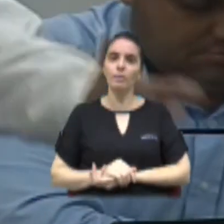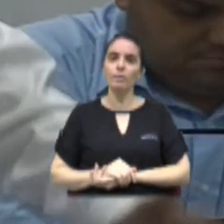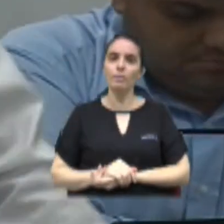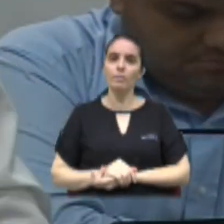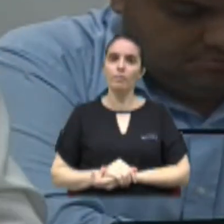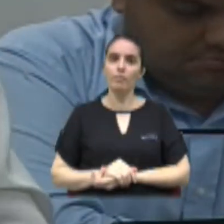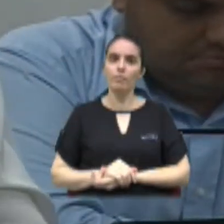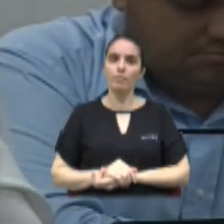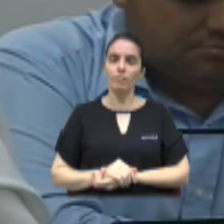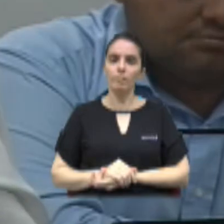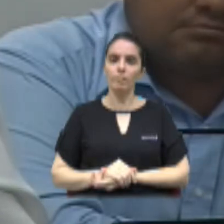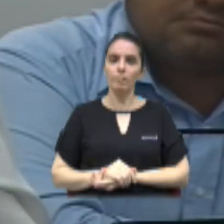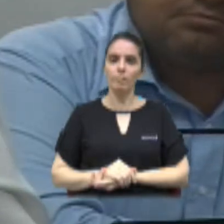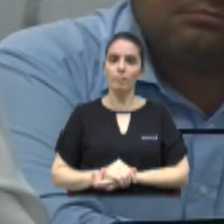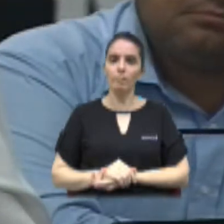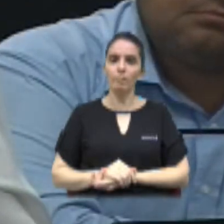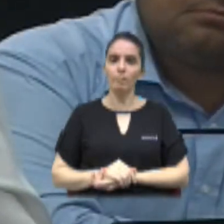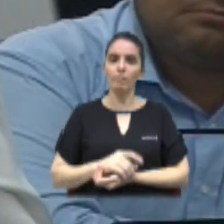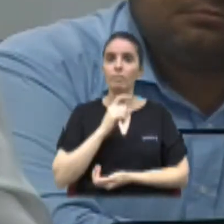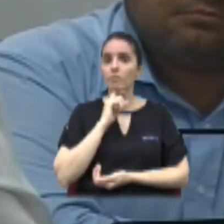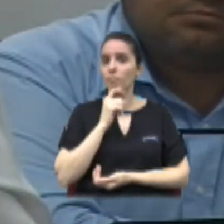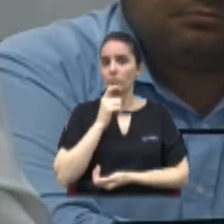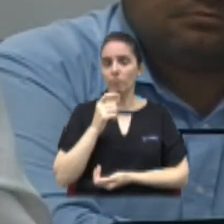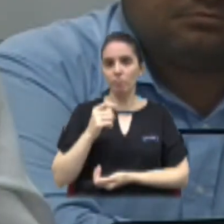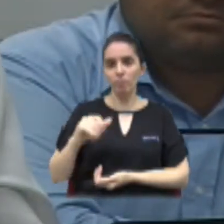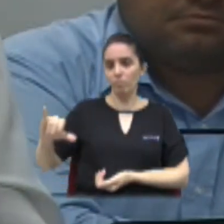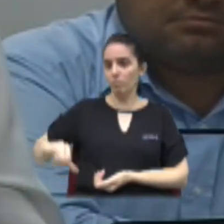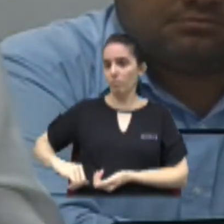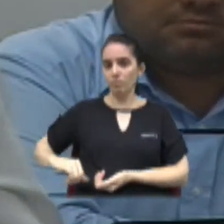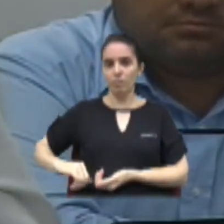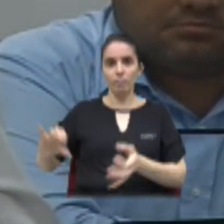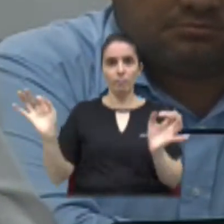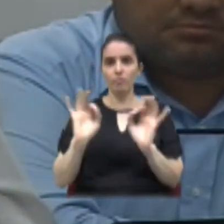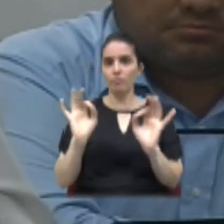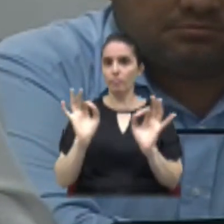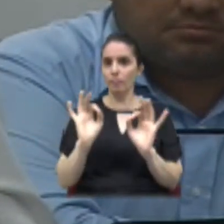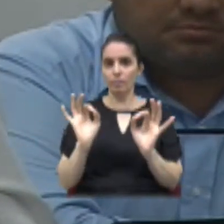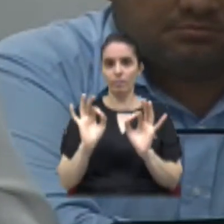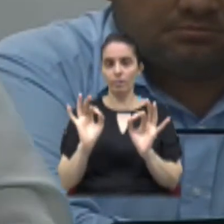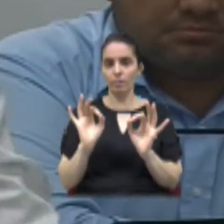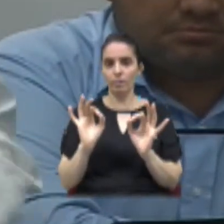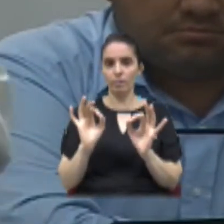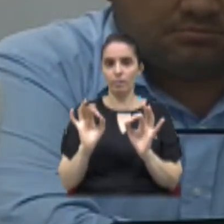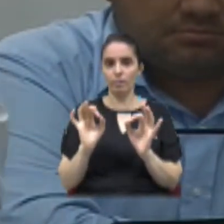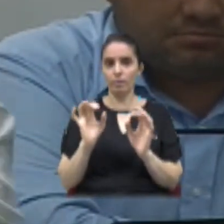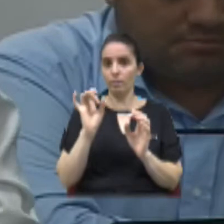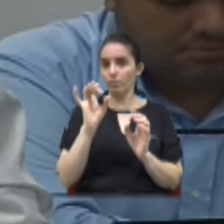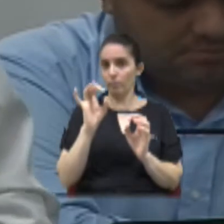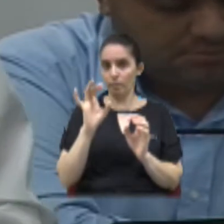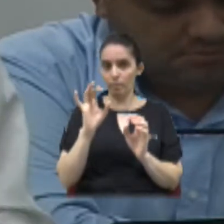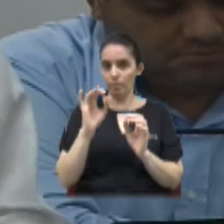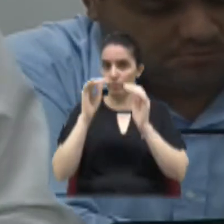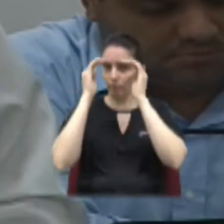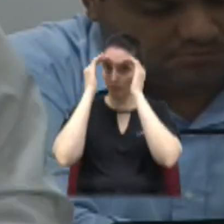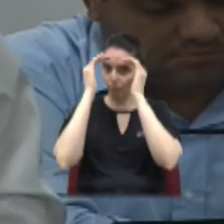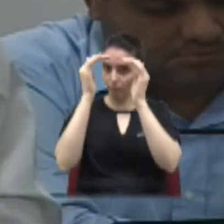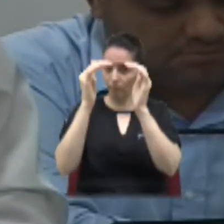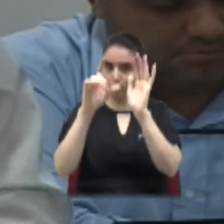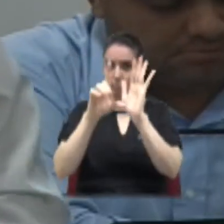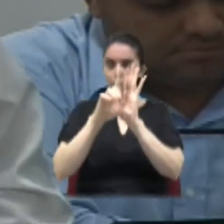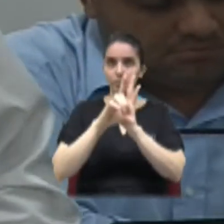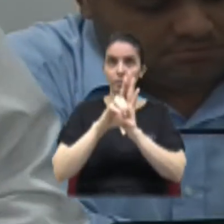que prezar pela primazia do interesse público, é isso que nós estamos fazendo aqui agora. E eu